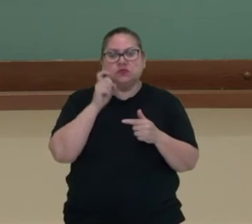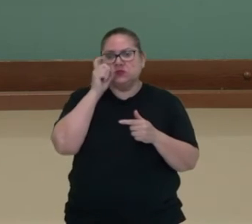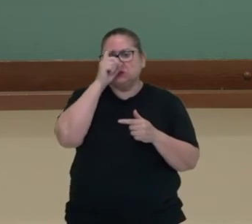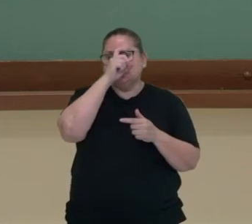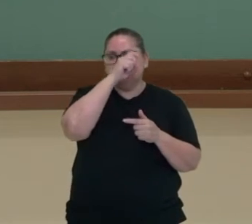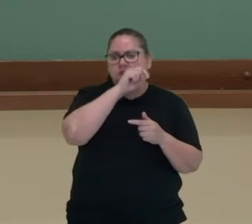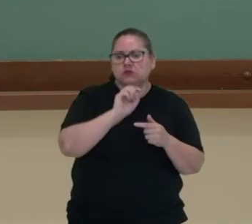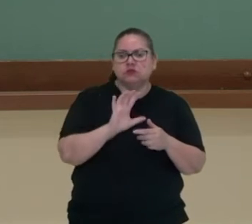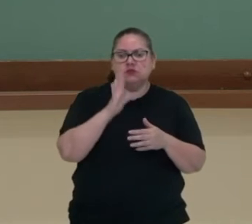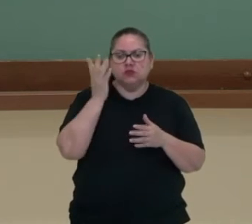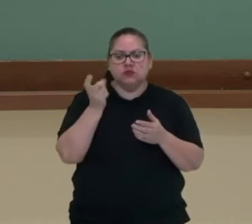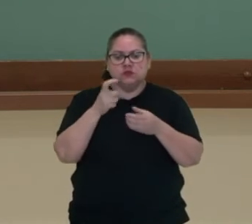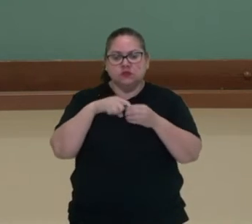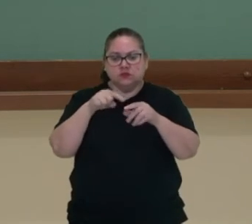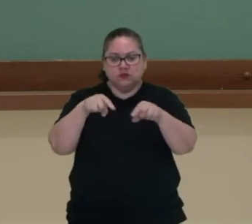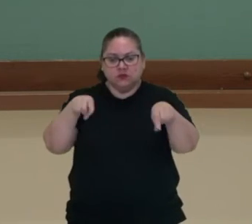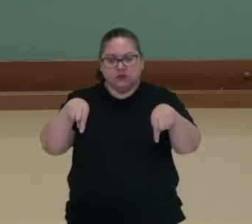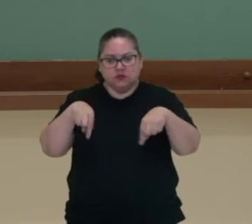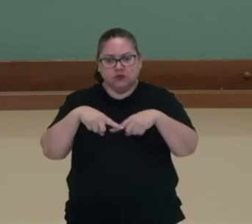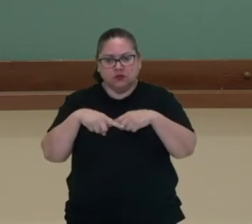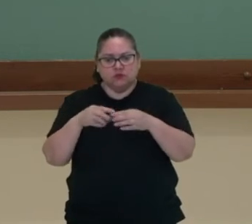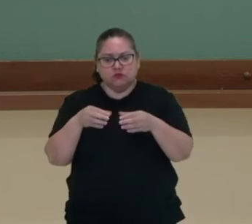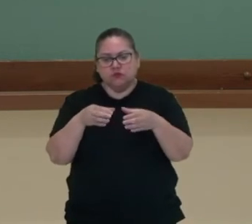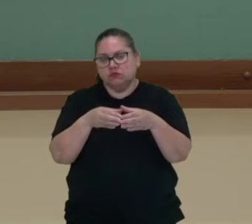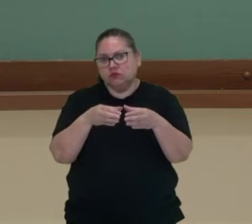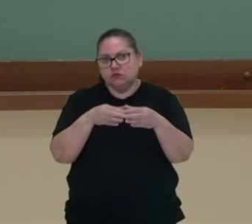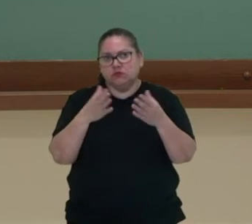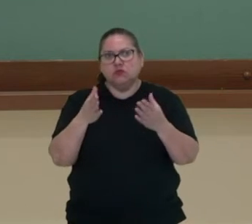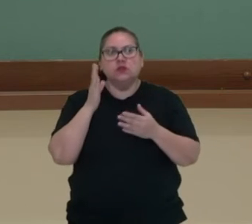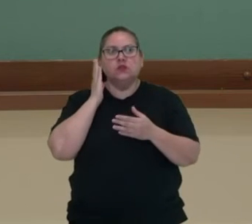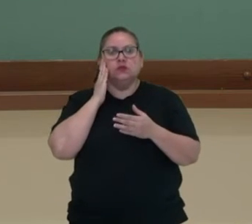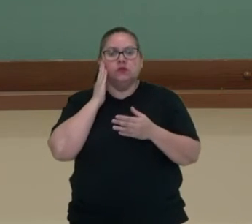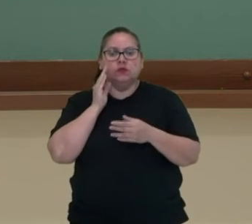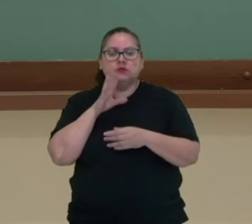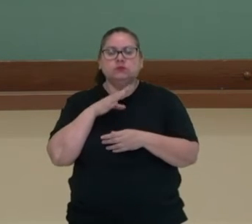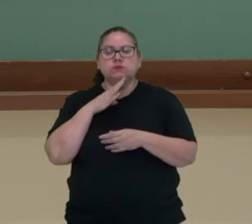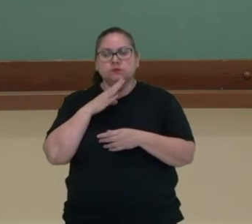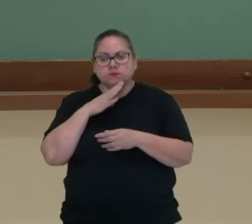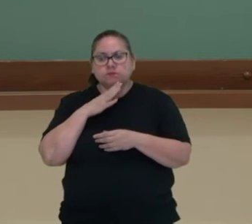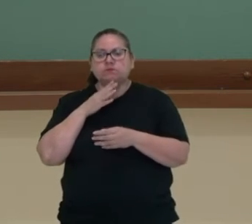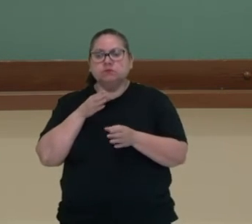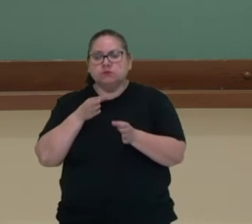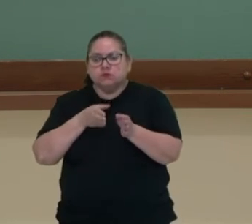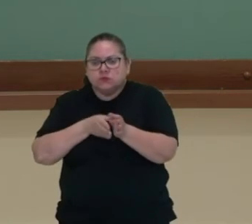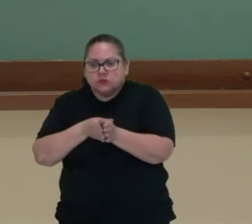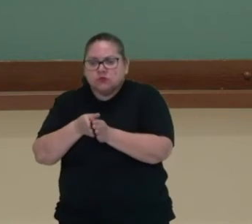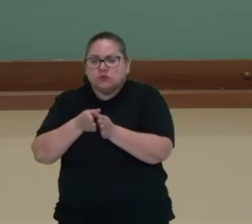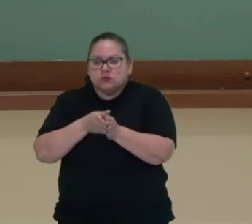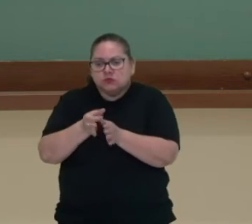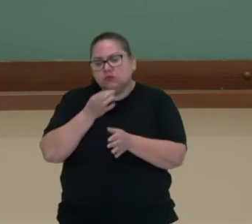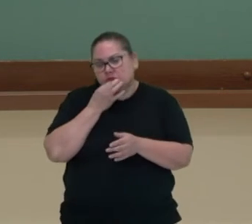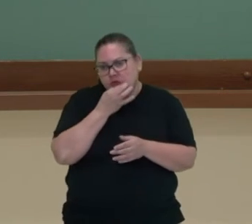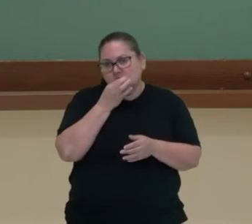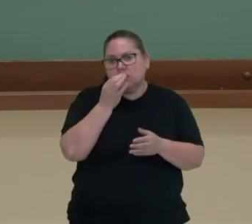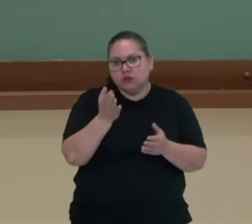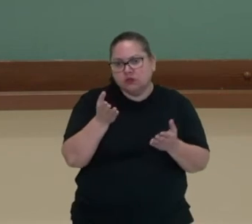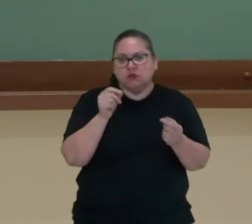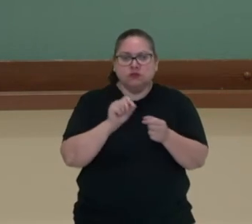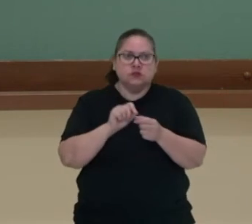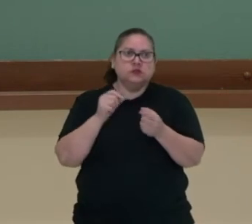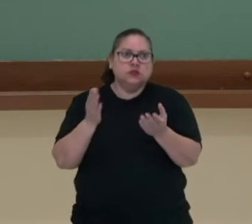dificuldades ocorridas na sala de aula, com a turma, né? Sabendo ouvir, orientando, sugerindo aí algumas,